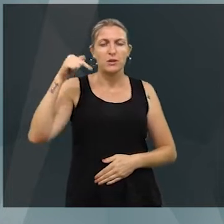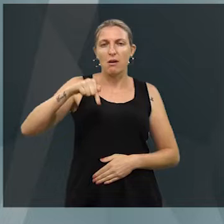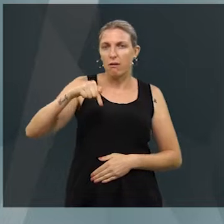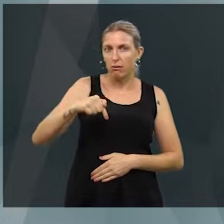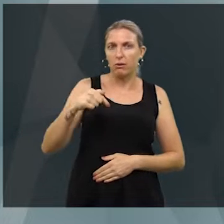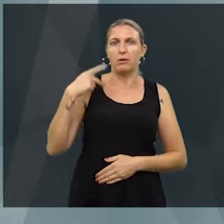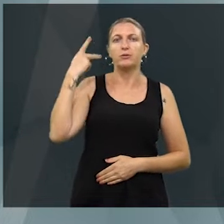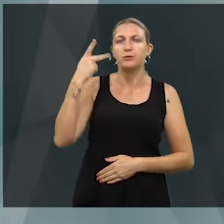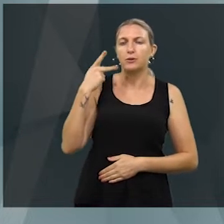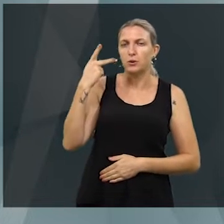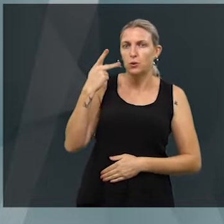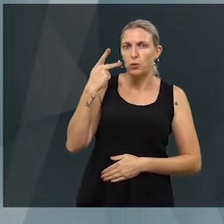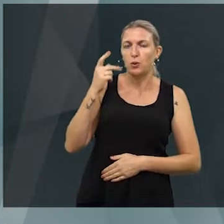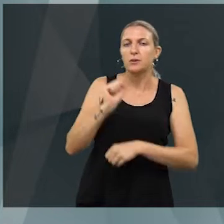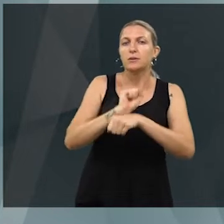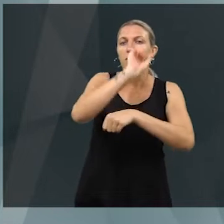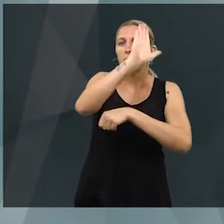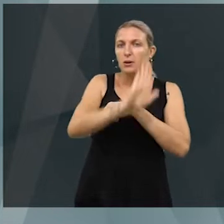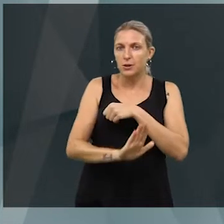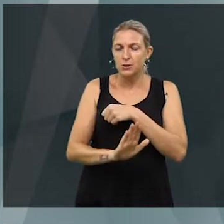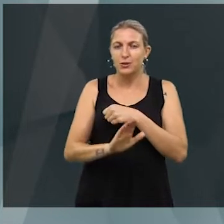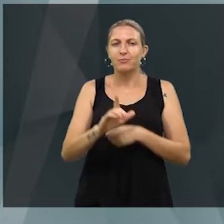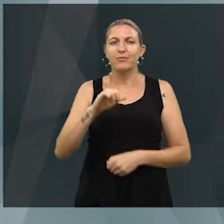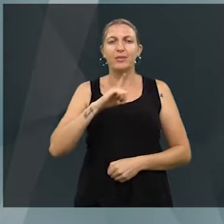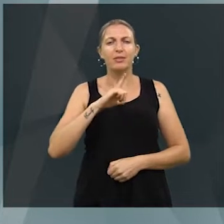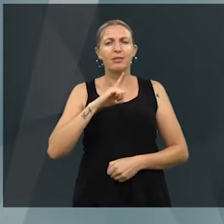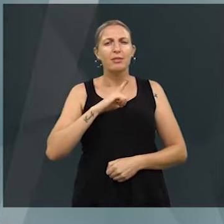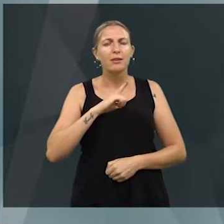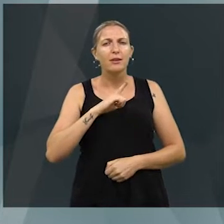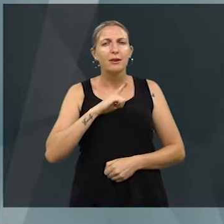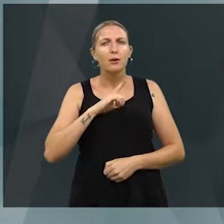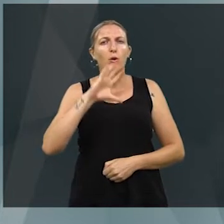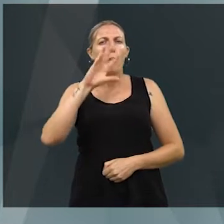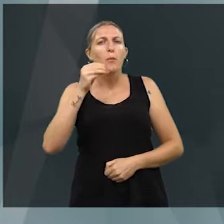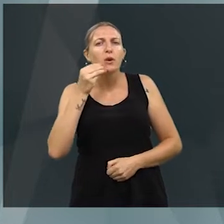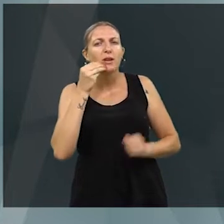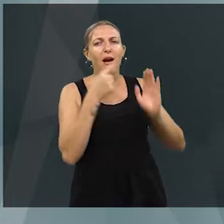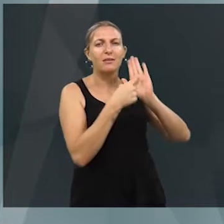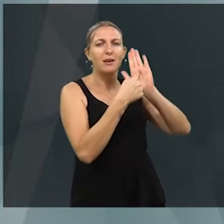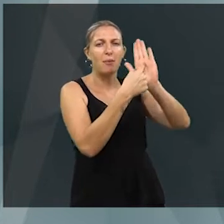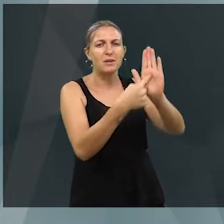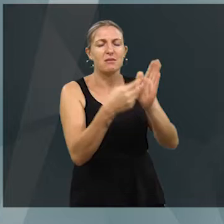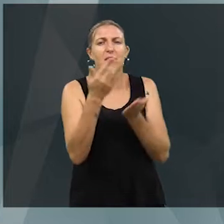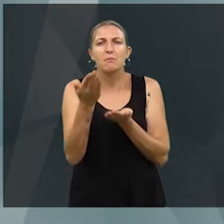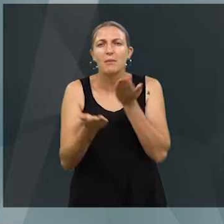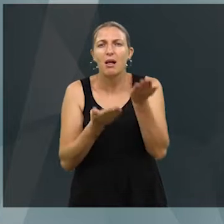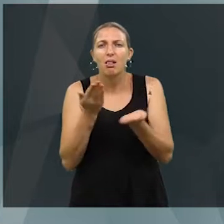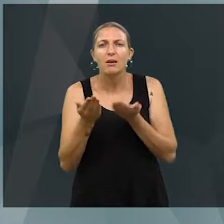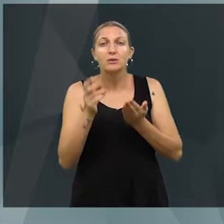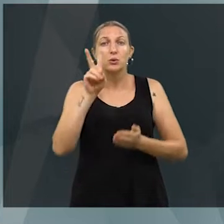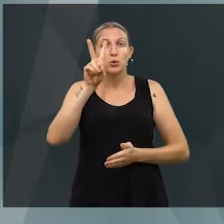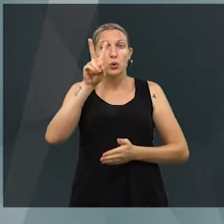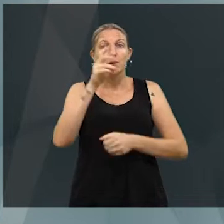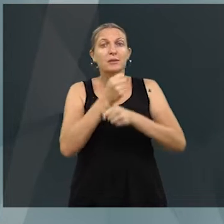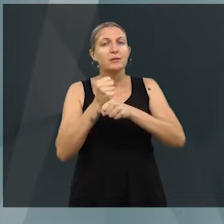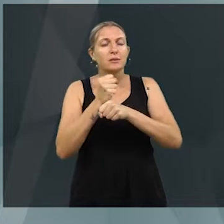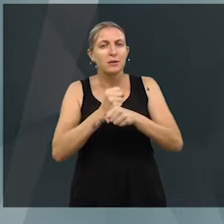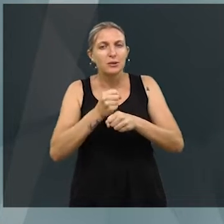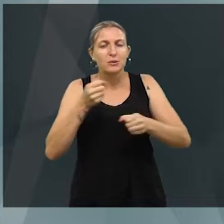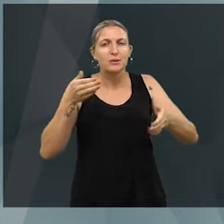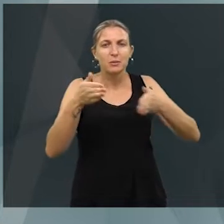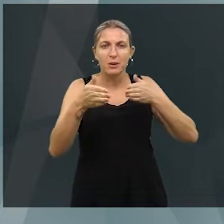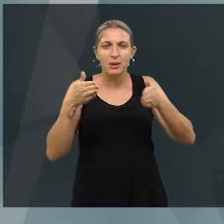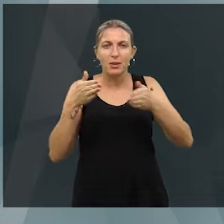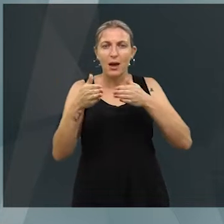os parlamentares da capital da amizade terão voz para apresentar o balanço dos dois primeiros anos de